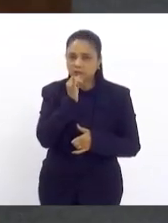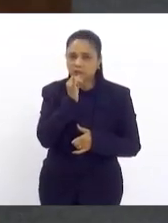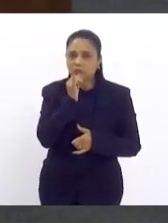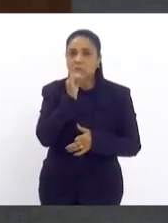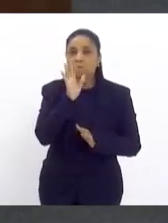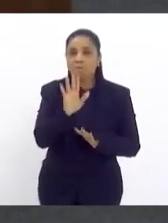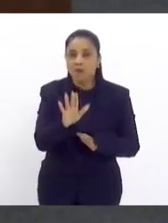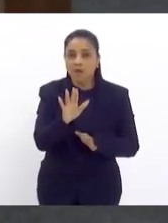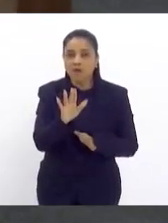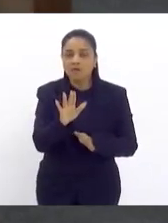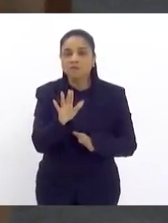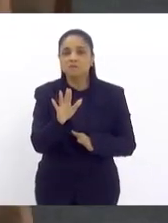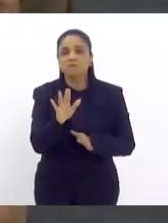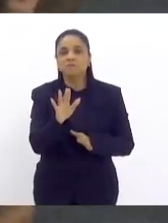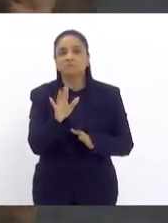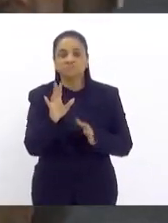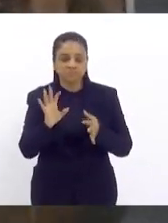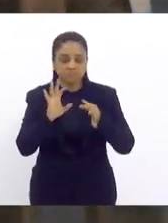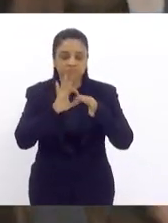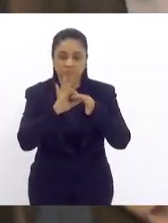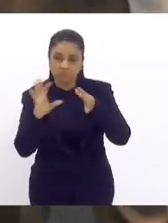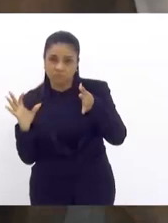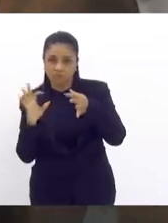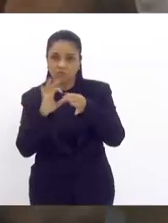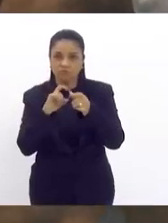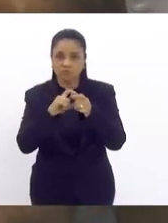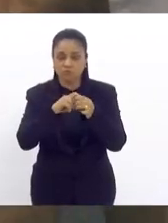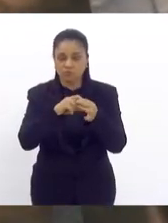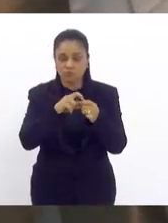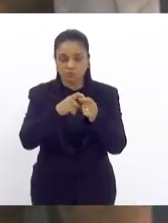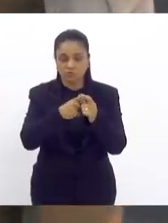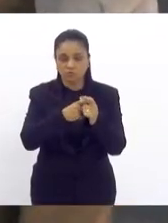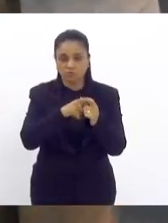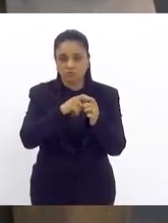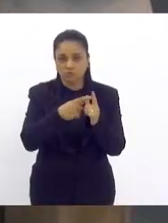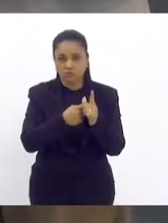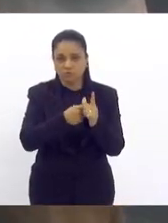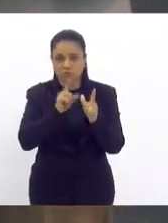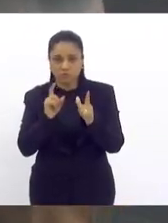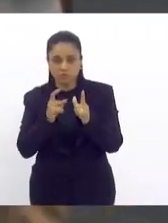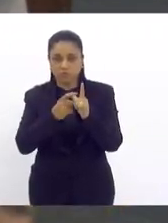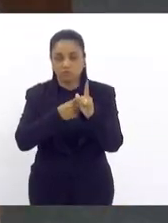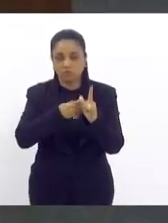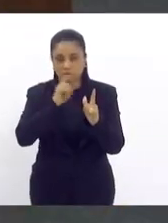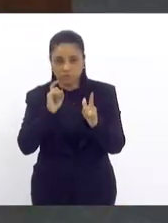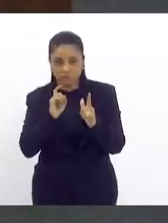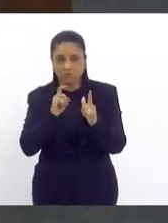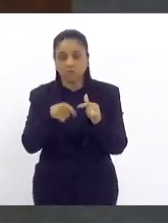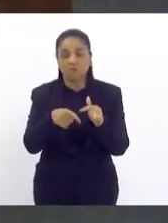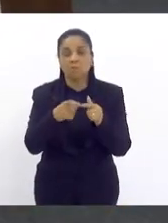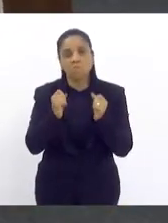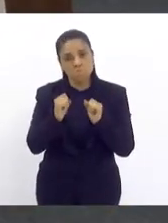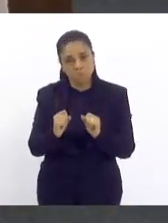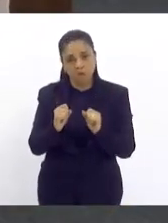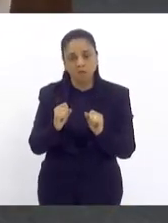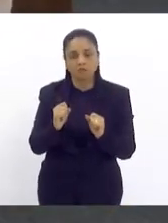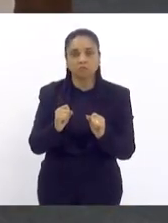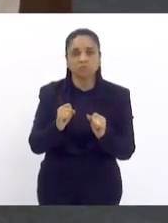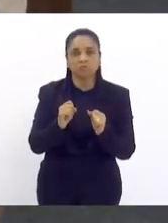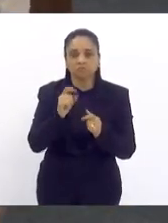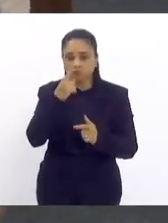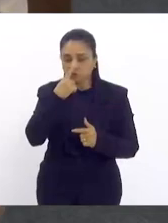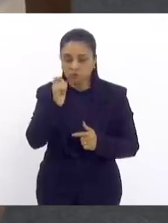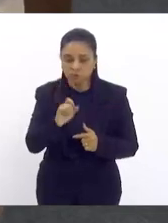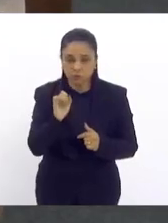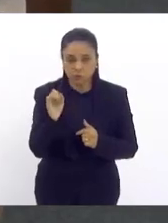por uma fala que descontextualizada é pode correr o risco de jogar no lixo a trajetória do presidente mais